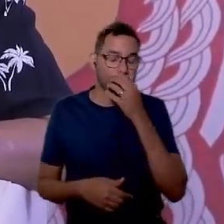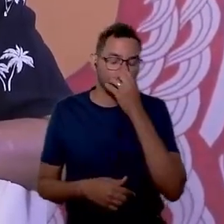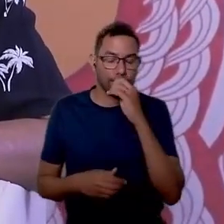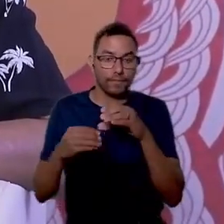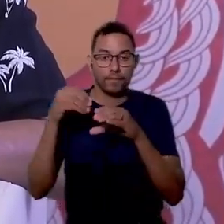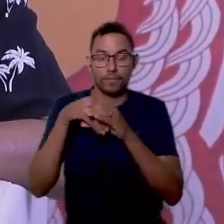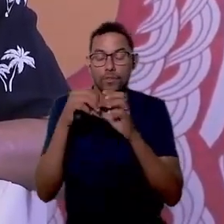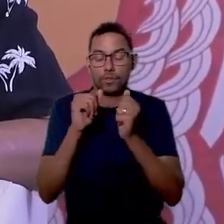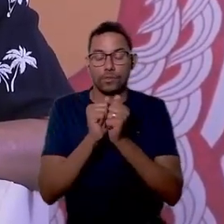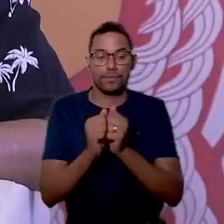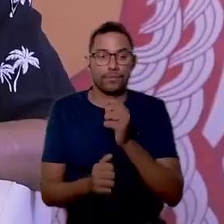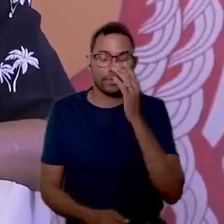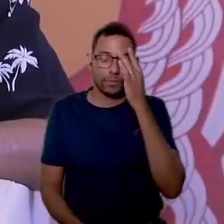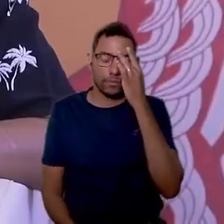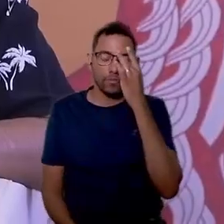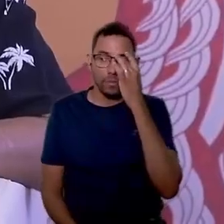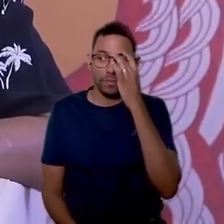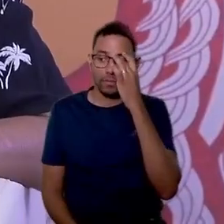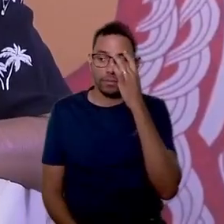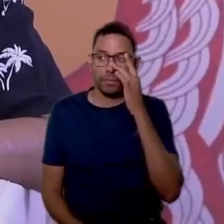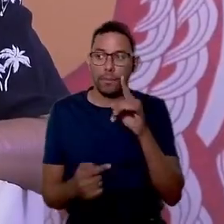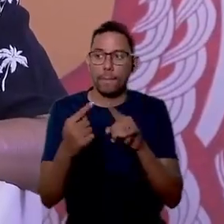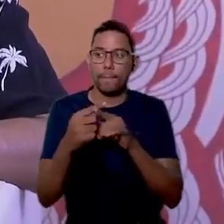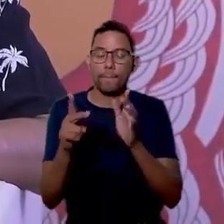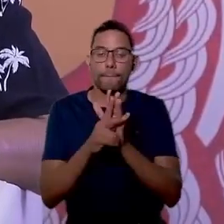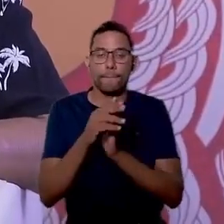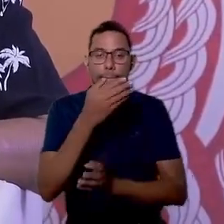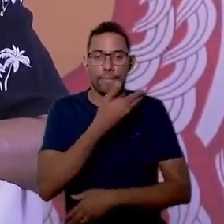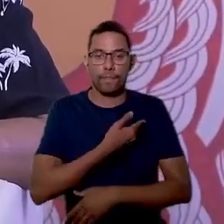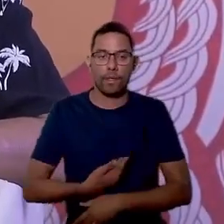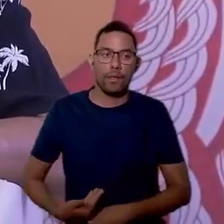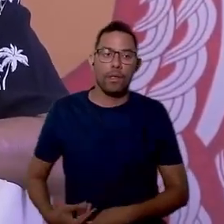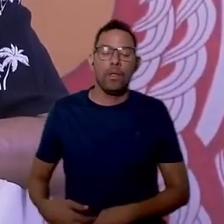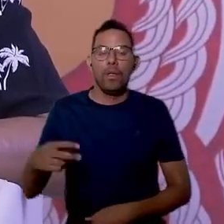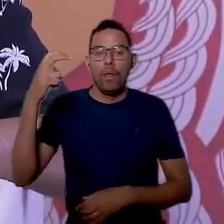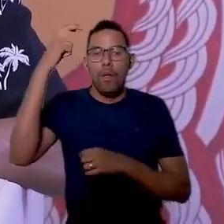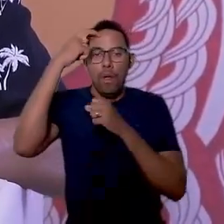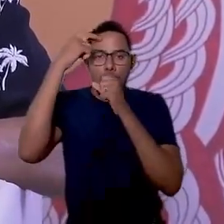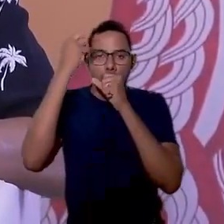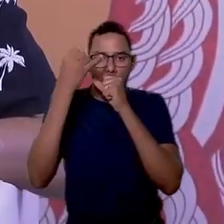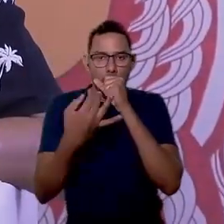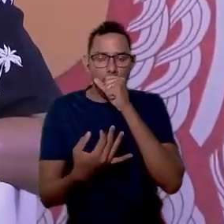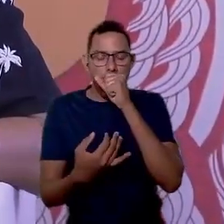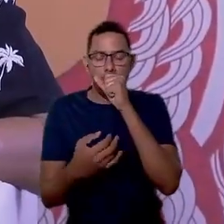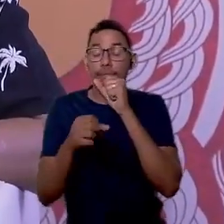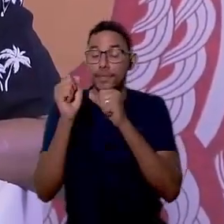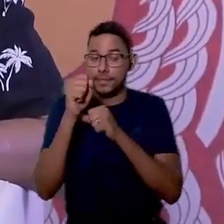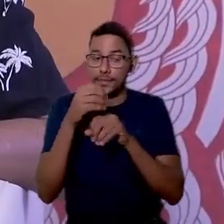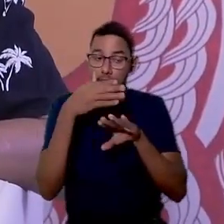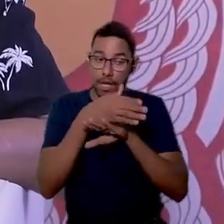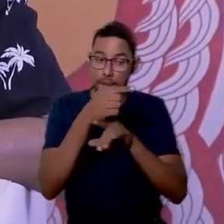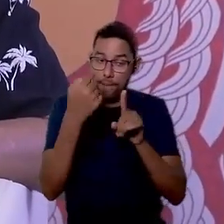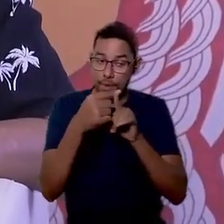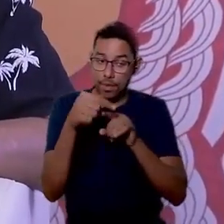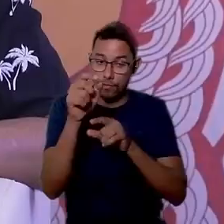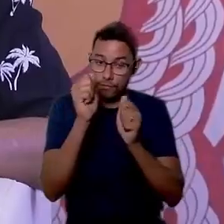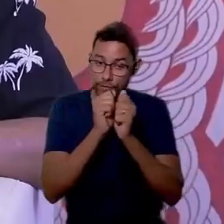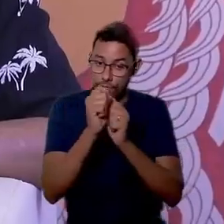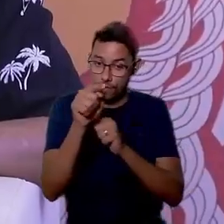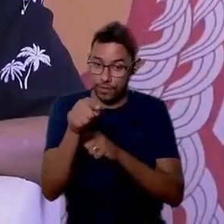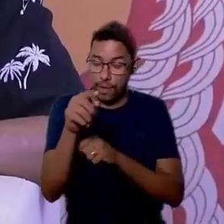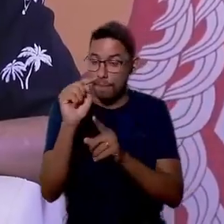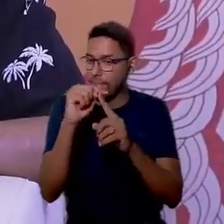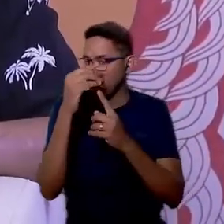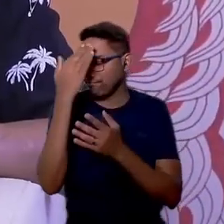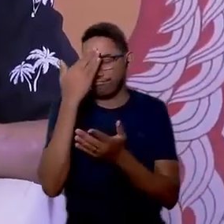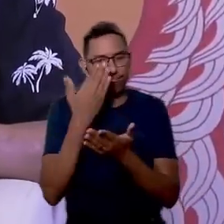gente, até porque o próprio presidente do Instituto Cultural Vale disse, olha, nós vamos entrar porque é com vocês. Mas a gente não